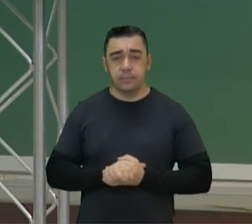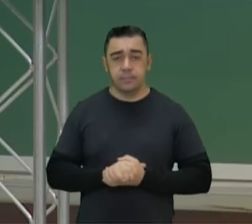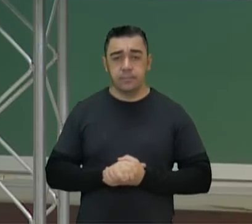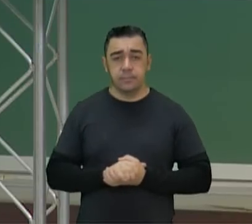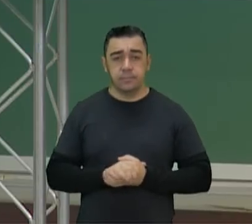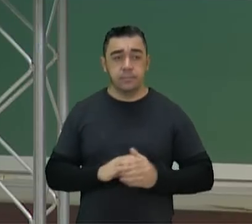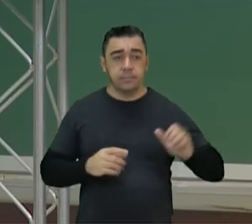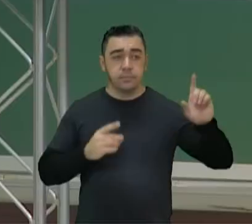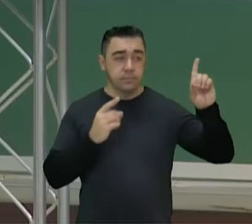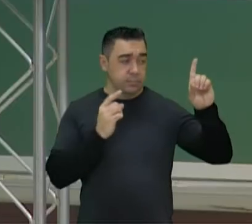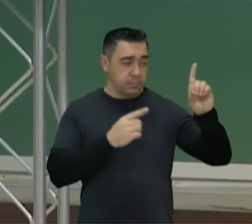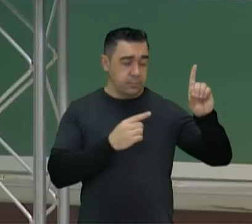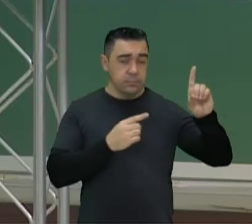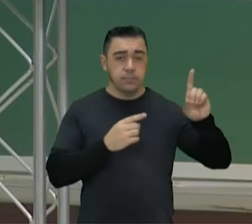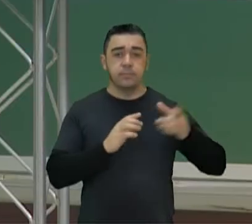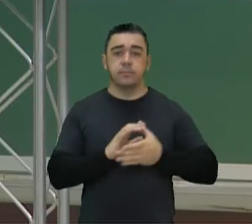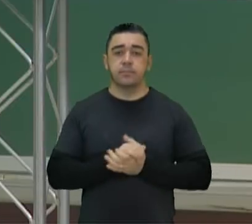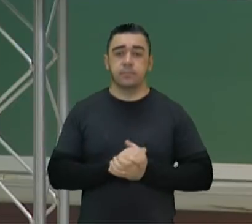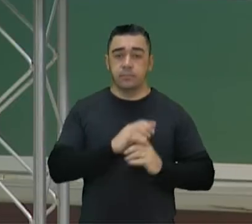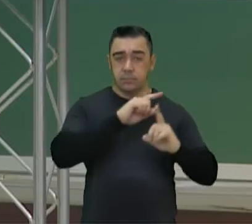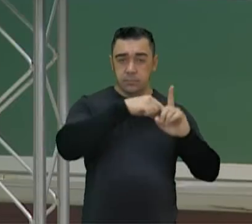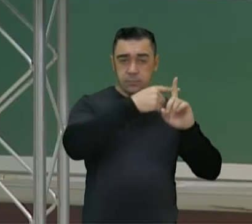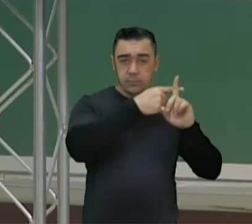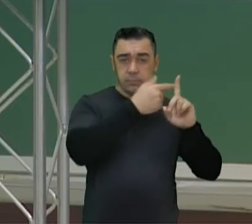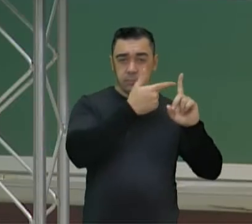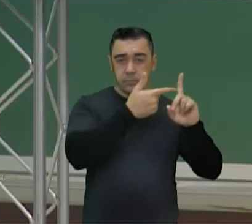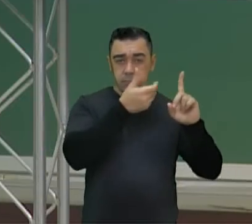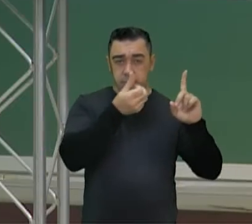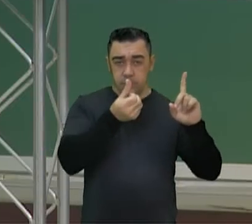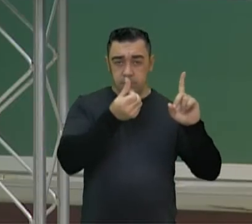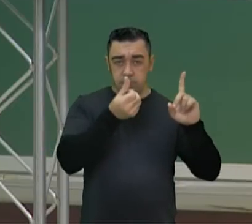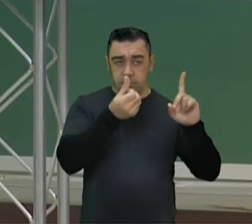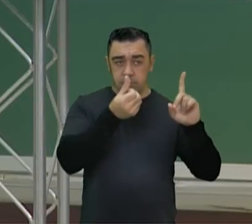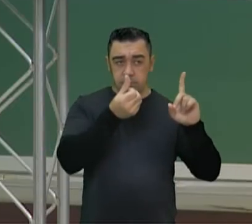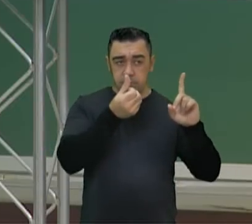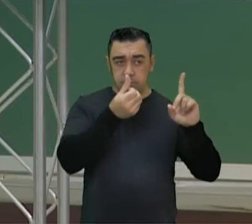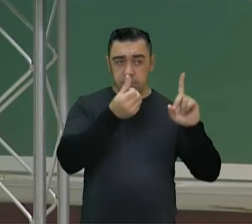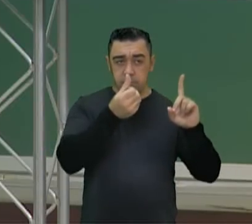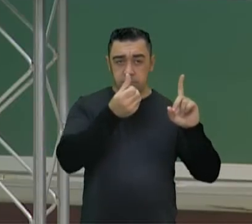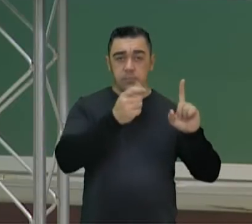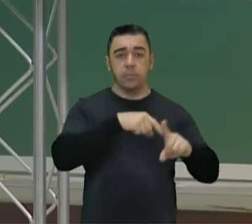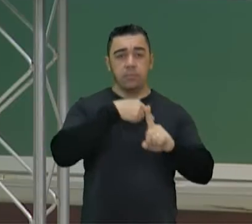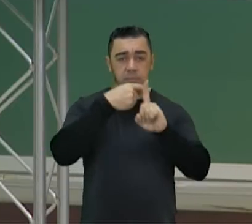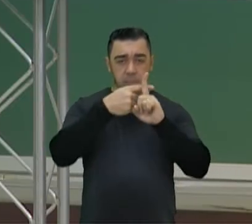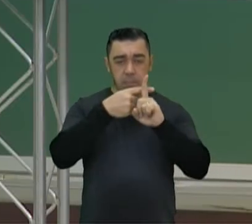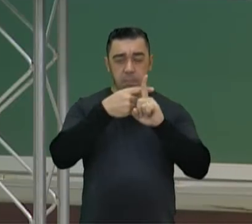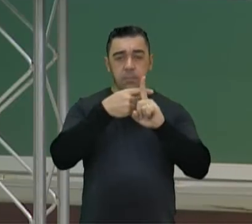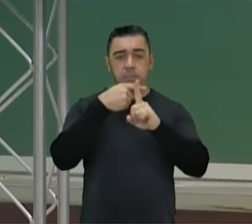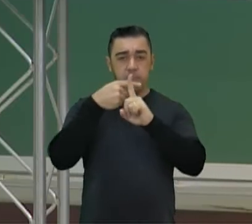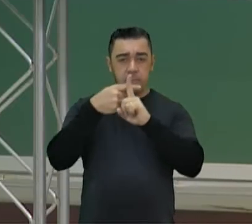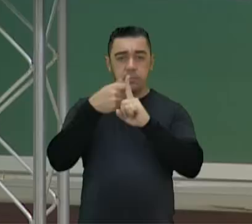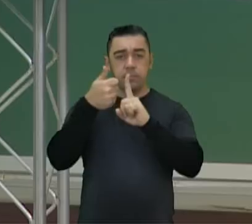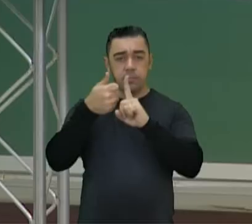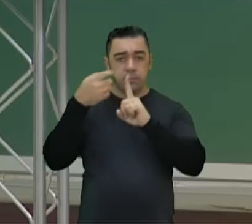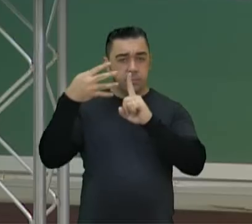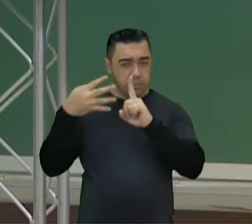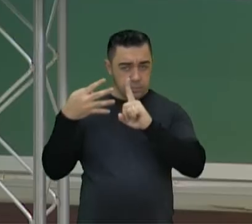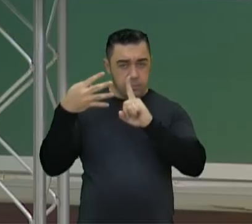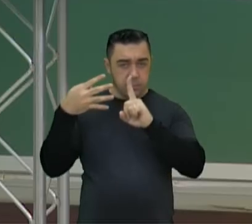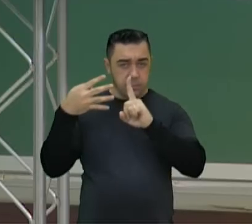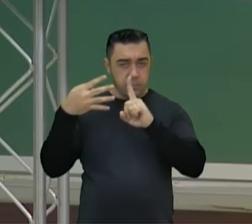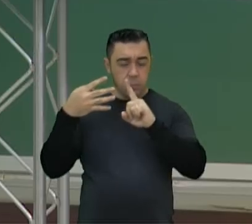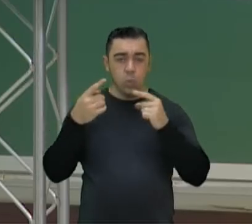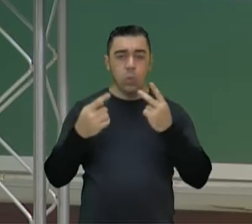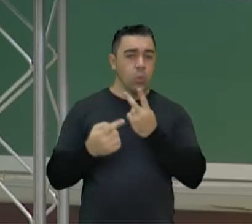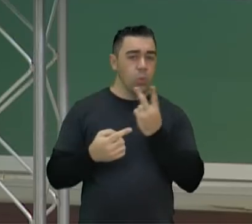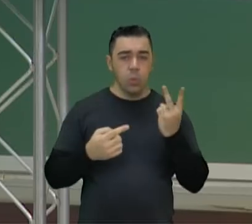maior. A letra D, mais 26 positivo com mais 14,